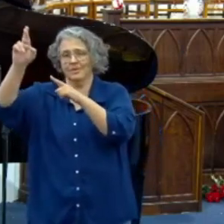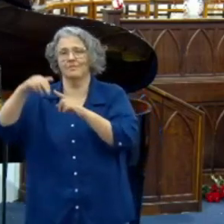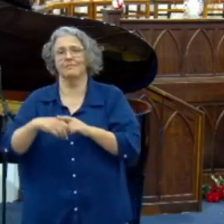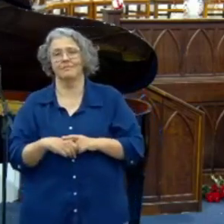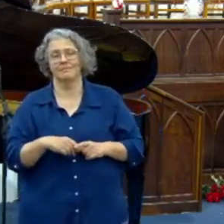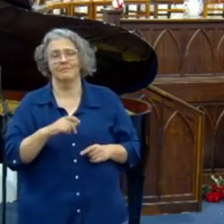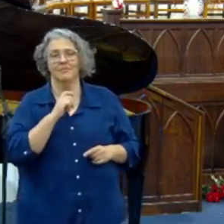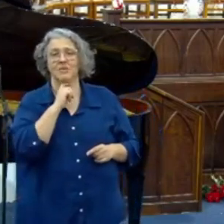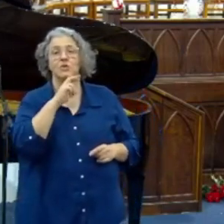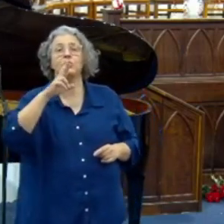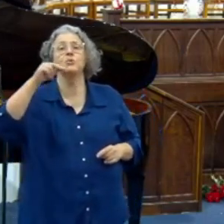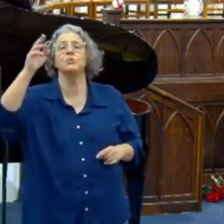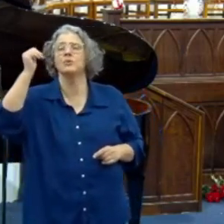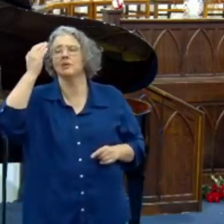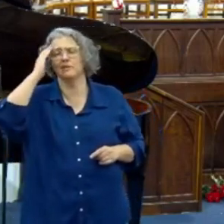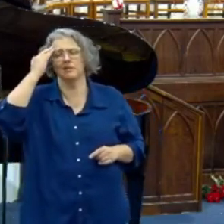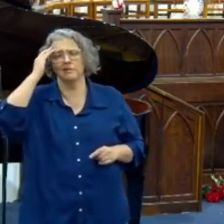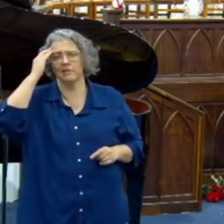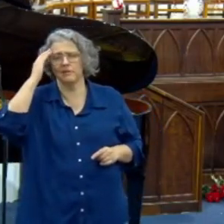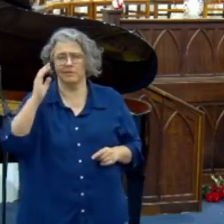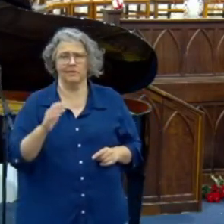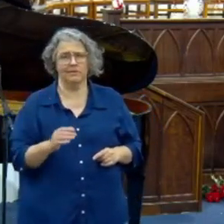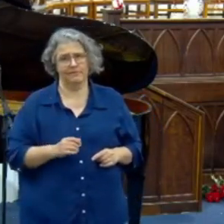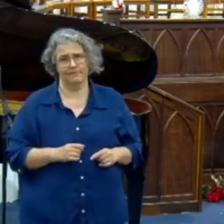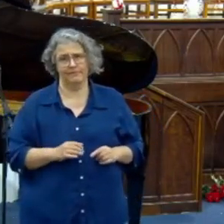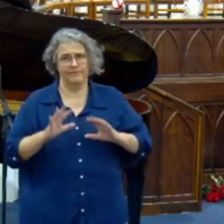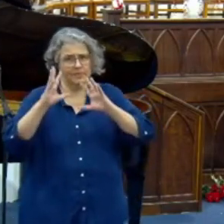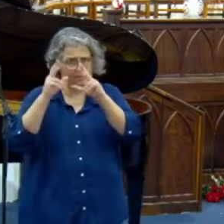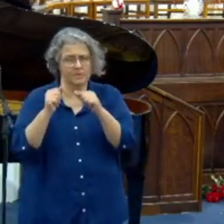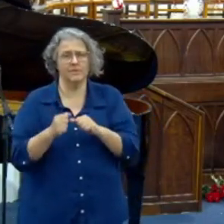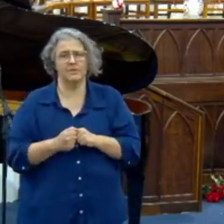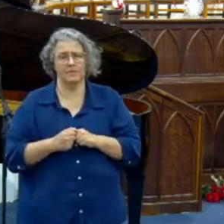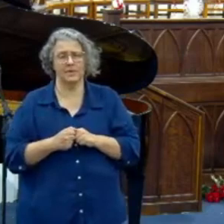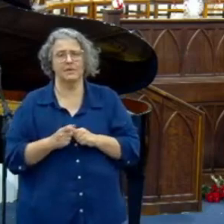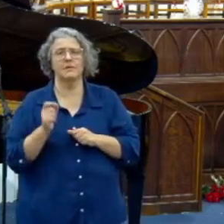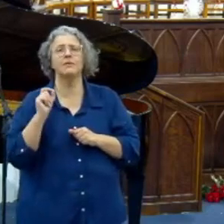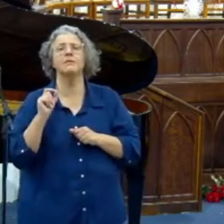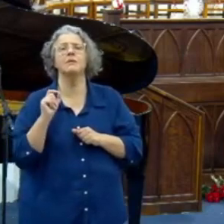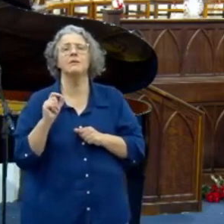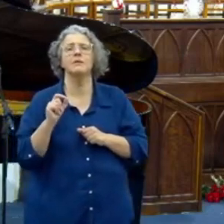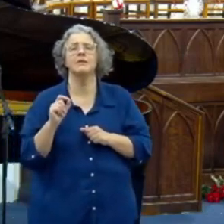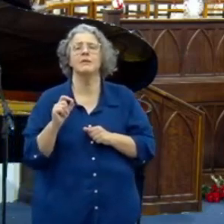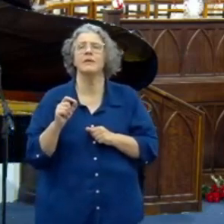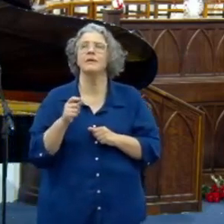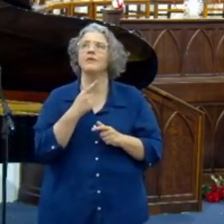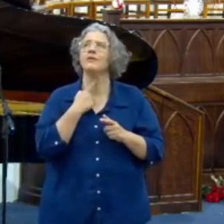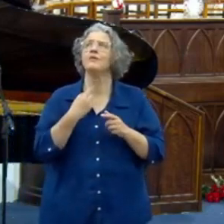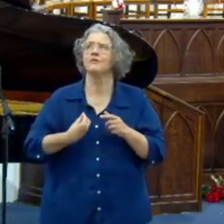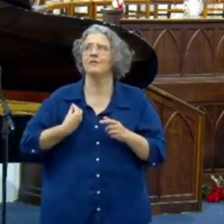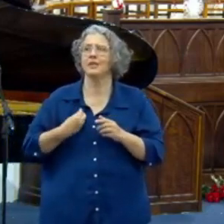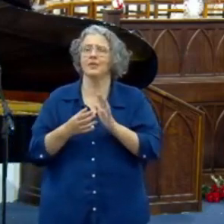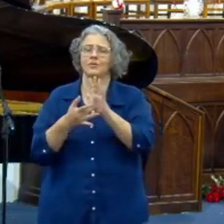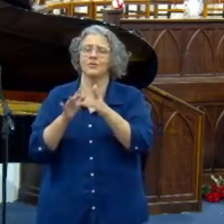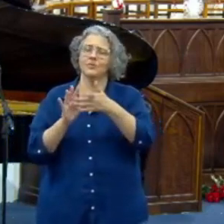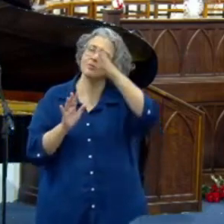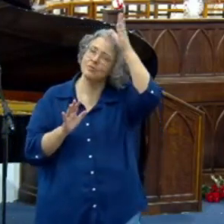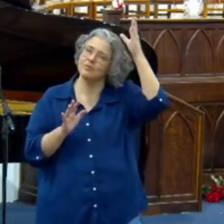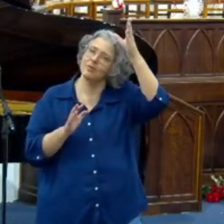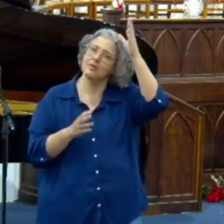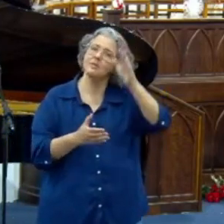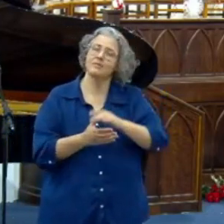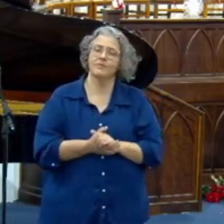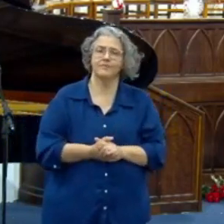Provavelmente nunca entenderá claramente o que é ser um discípulo de Jesus. Bom, mas